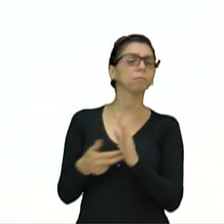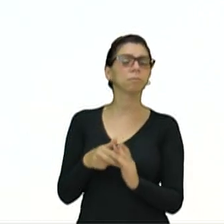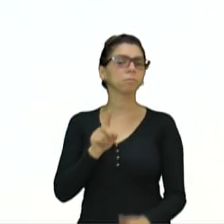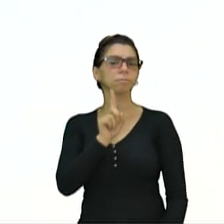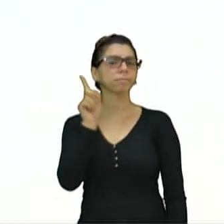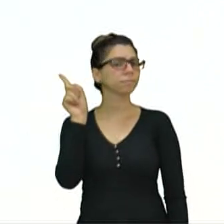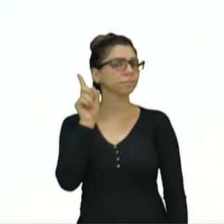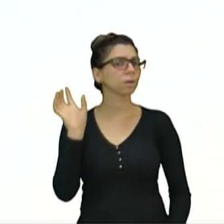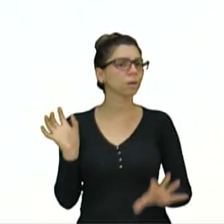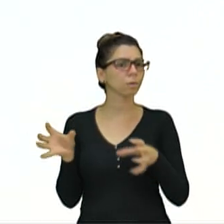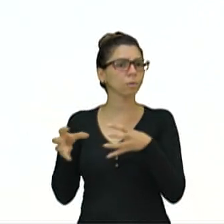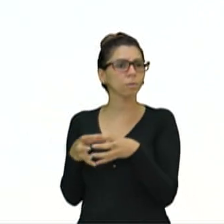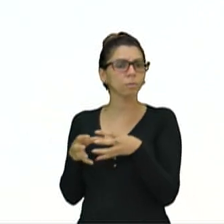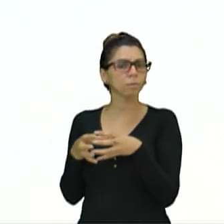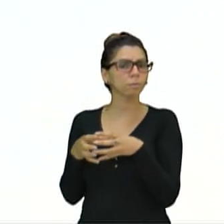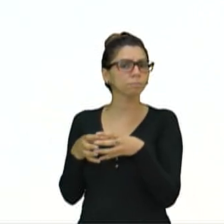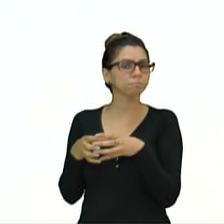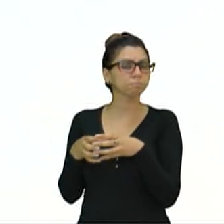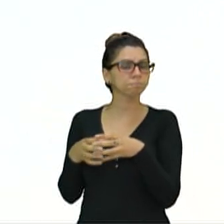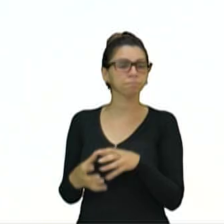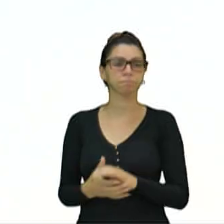filo. Quem será?